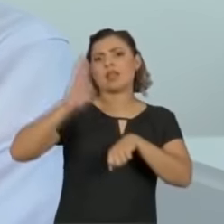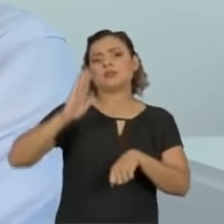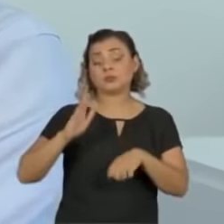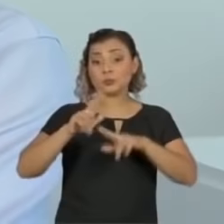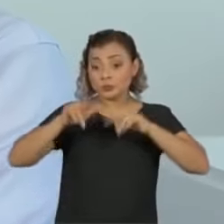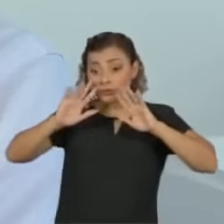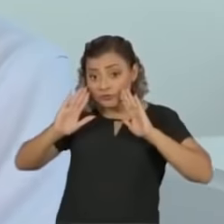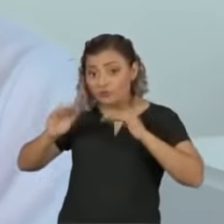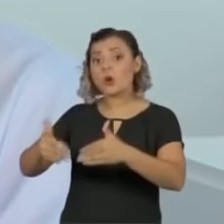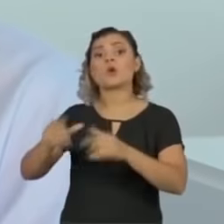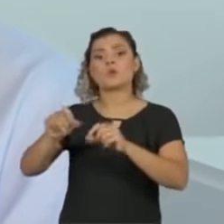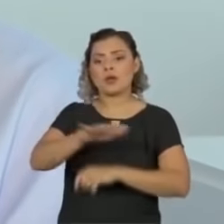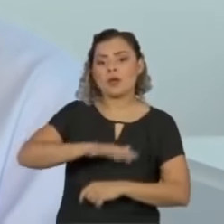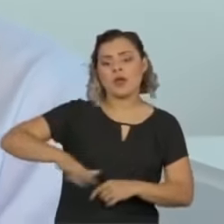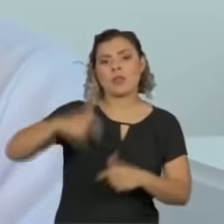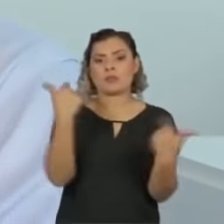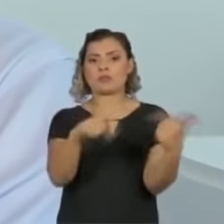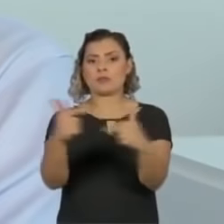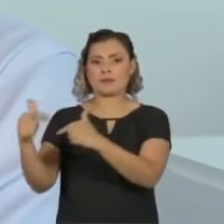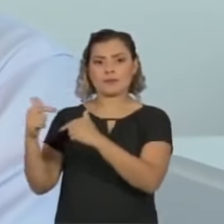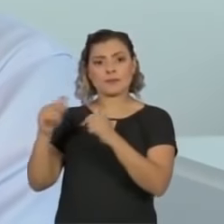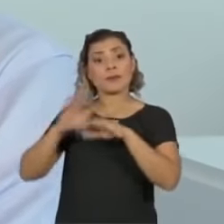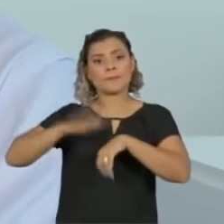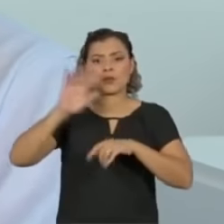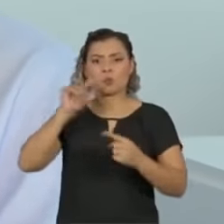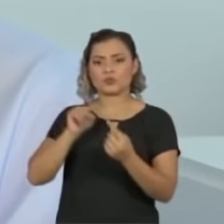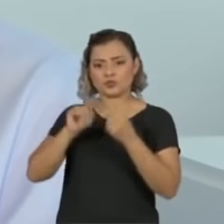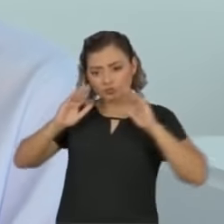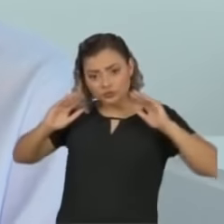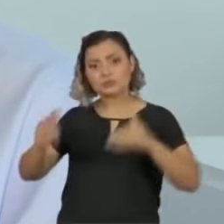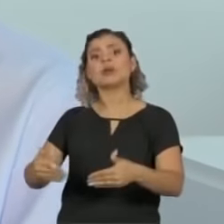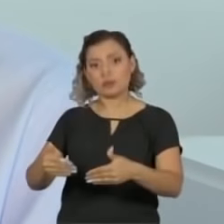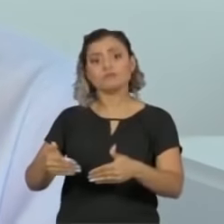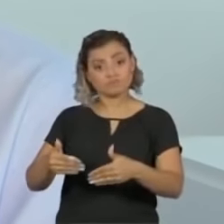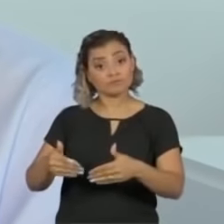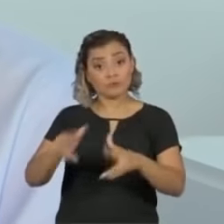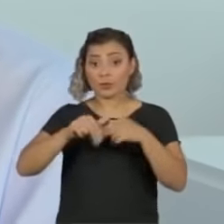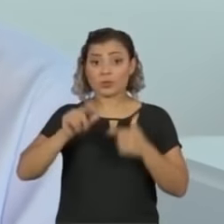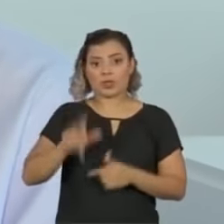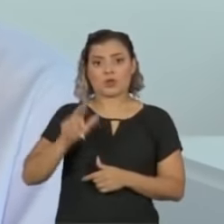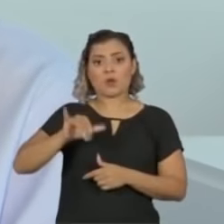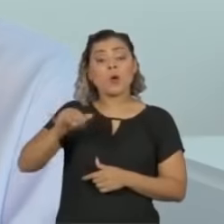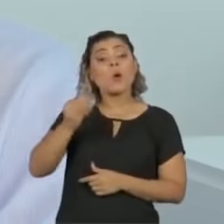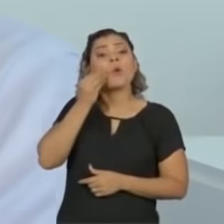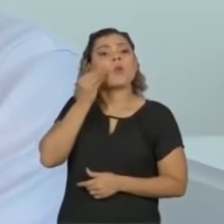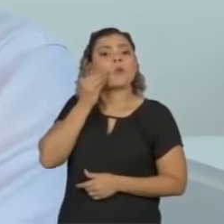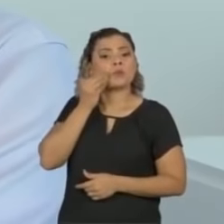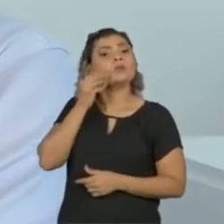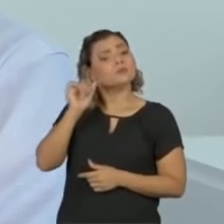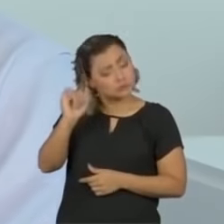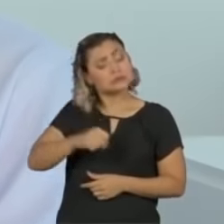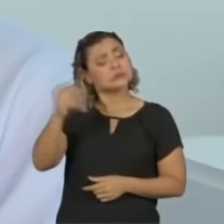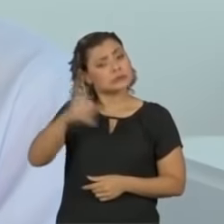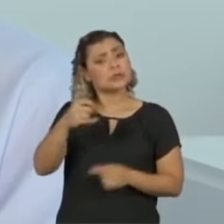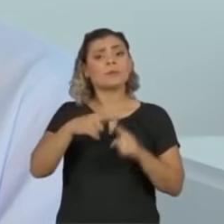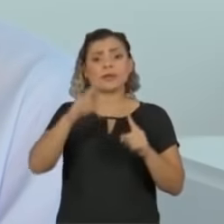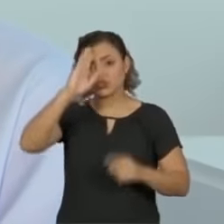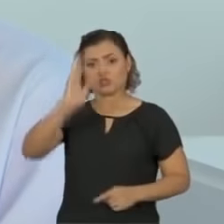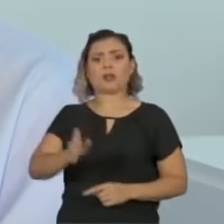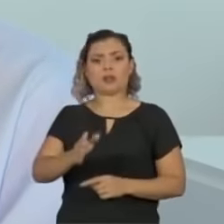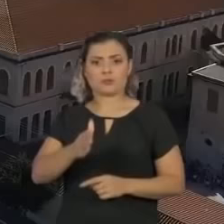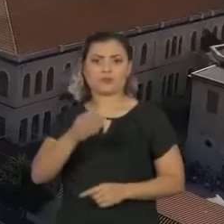focamos na questão do mercado de trabalho, é uma questão mais objetiva, efetivamente. Não deixa de ser uma oportunidade, mas é uma questão mais